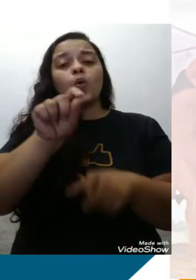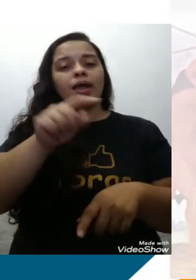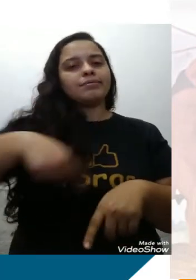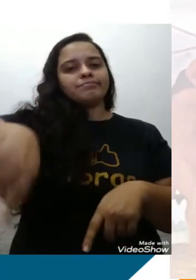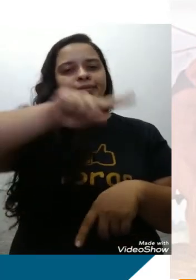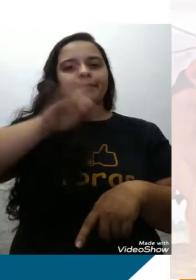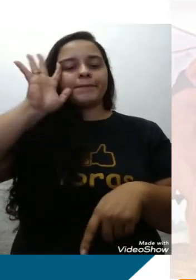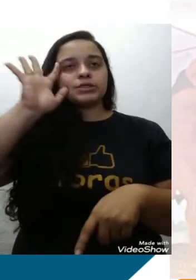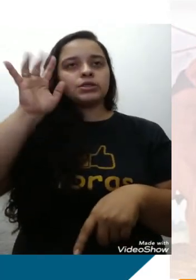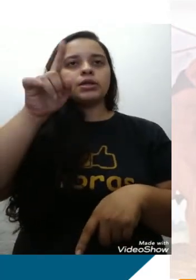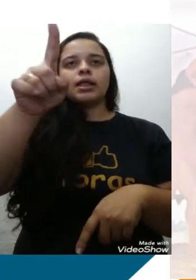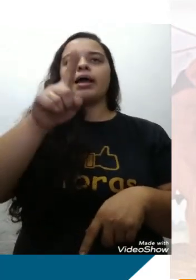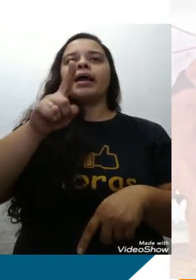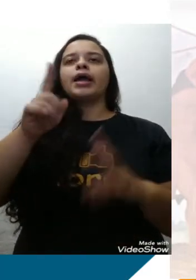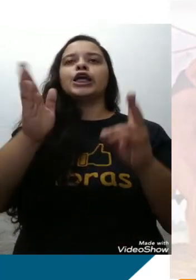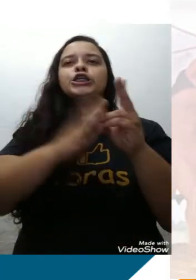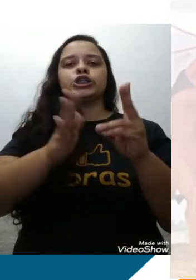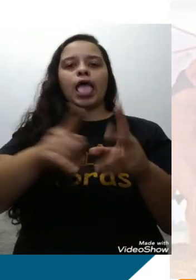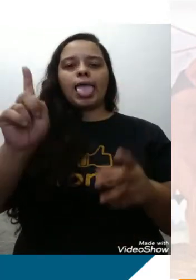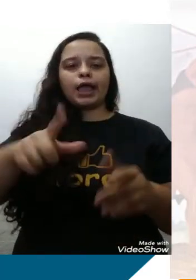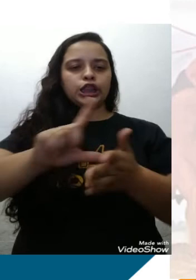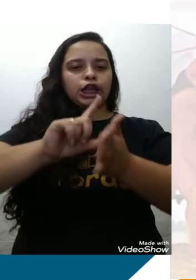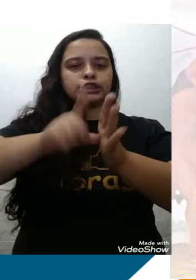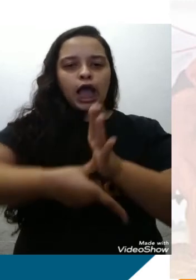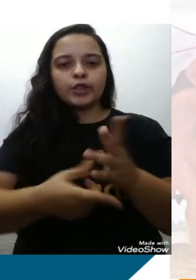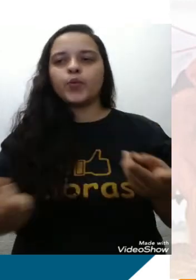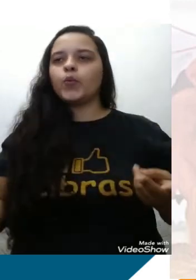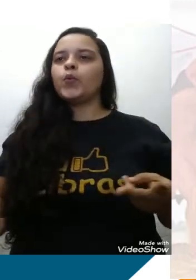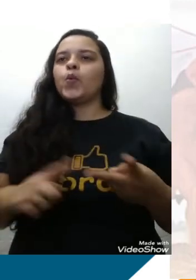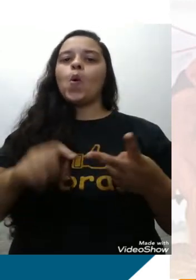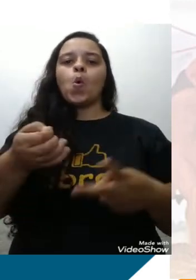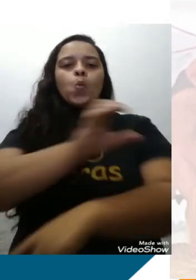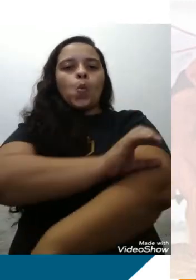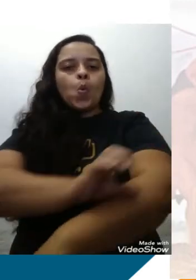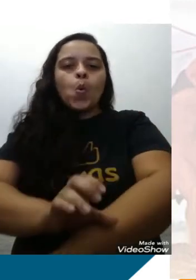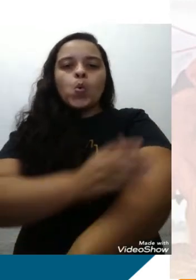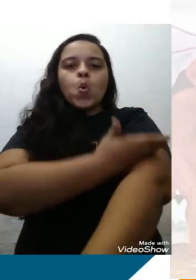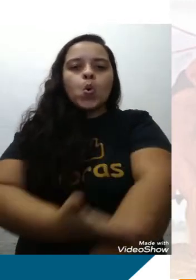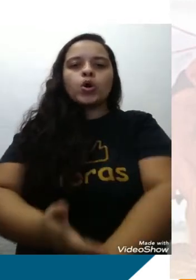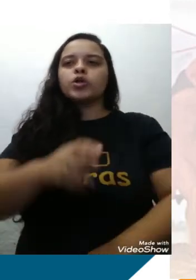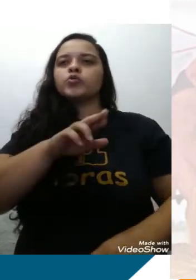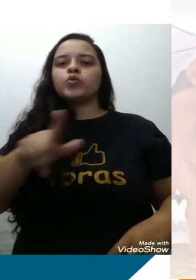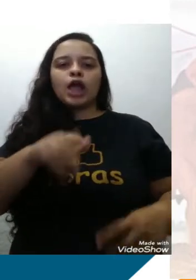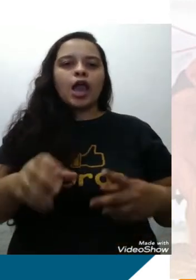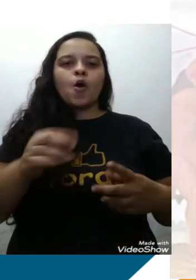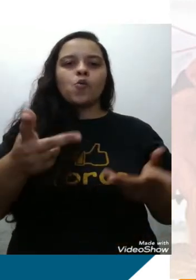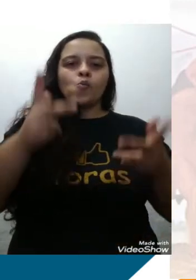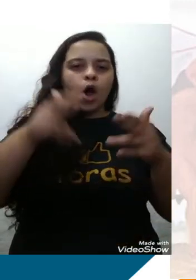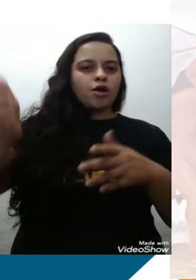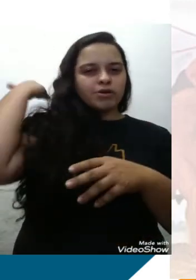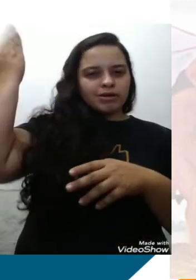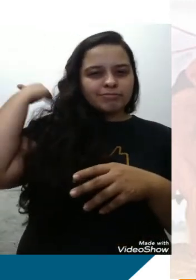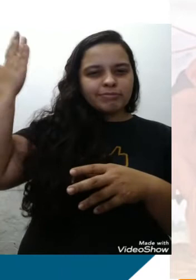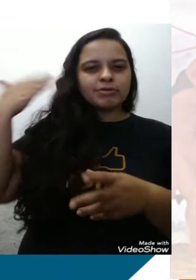atrasados e primitivos, ou seja, também outra visão equivocada, né, de que eles não são civilizados, de que eles são bárbaros. Aí uma visão que